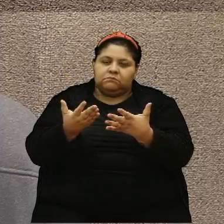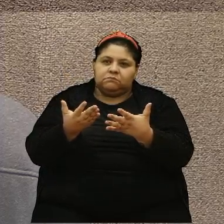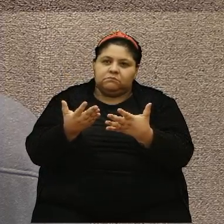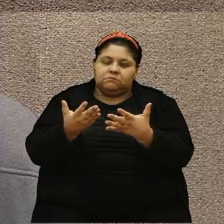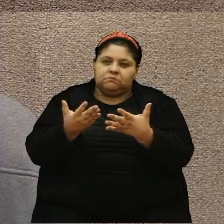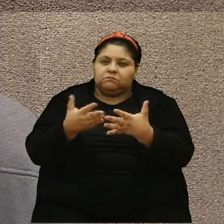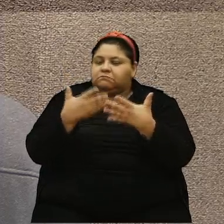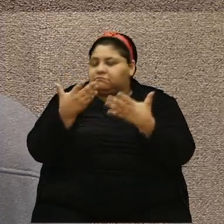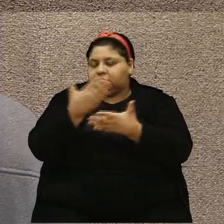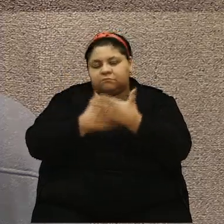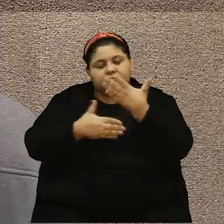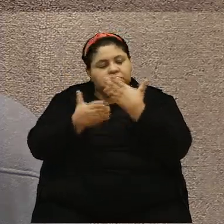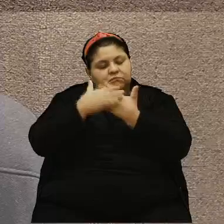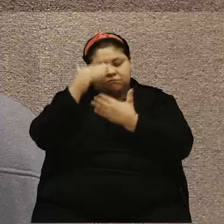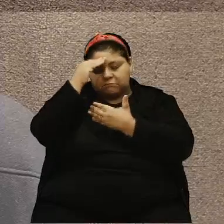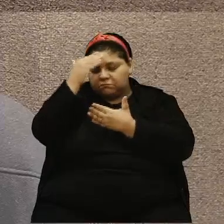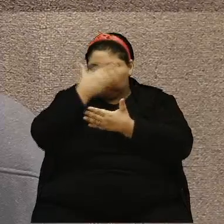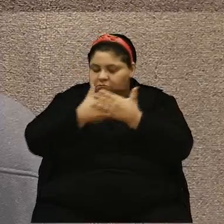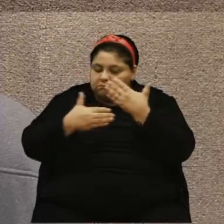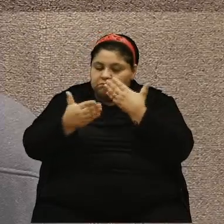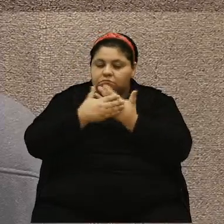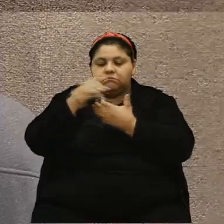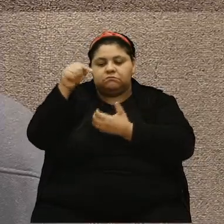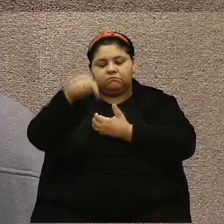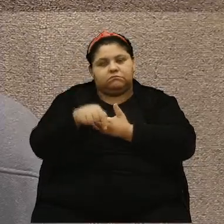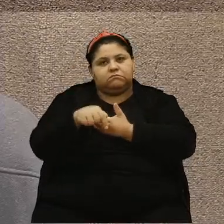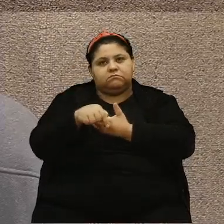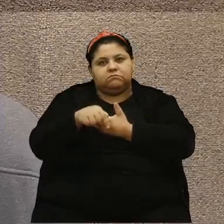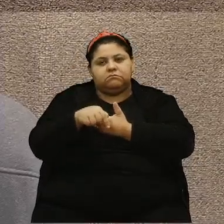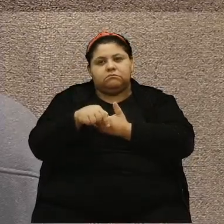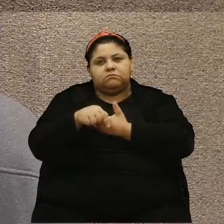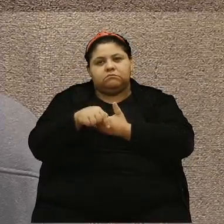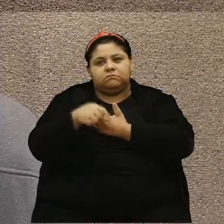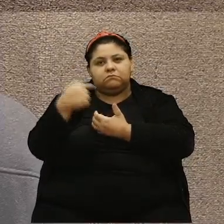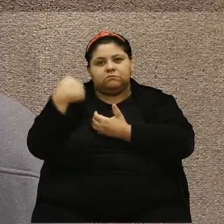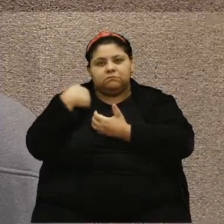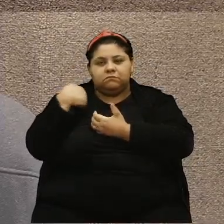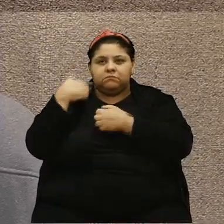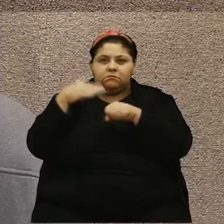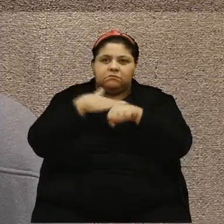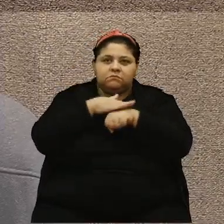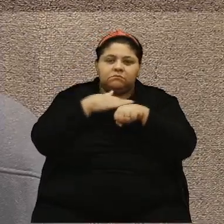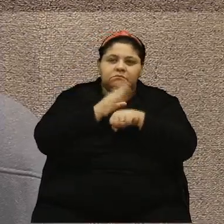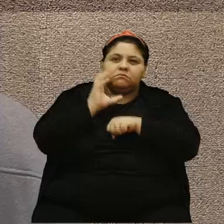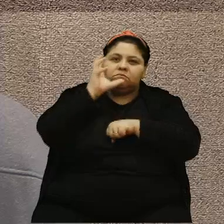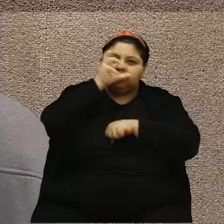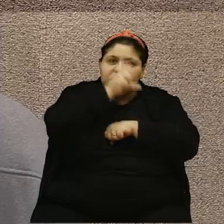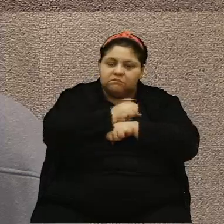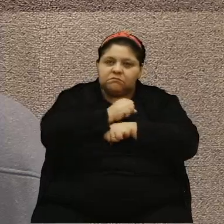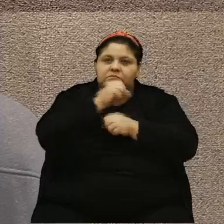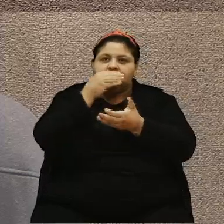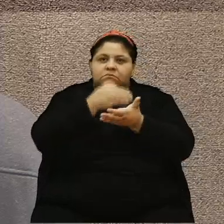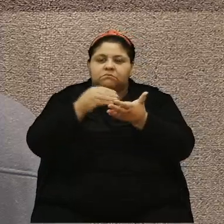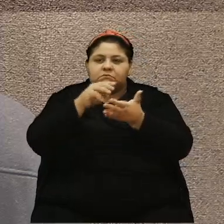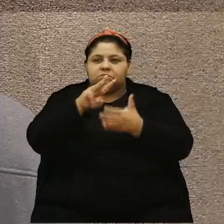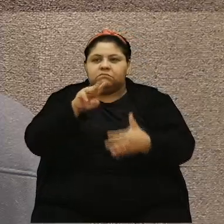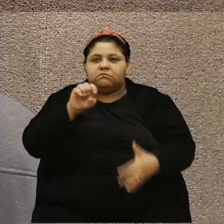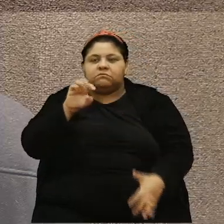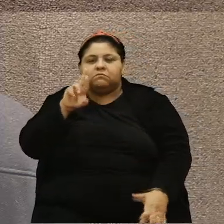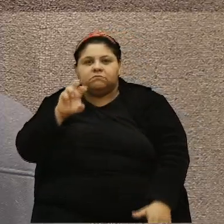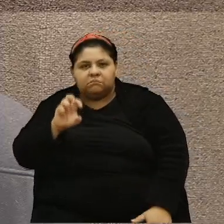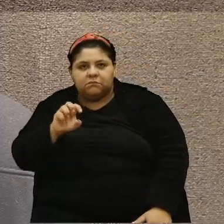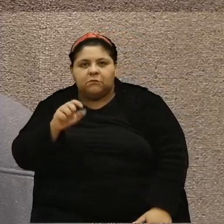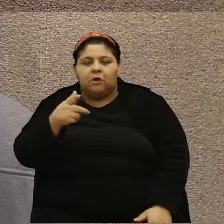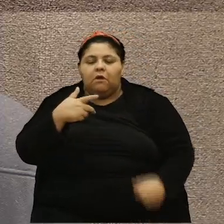Então, com todo respeito a todos aqui, eu vinha conversando no sábado com o secretário Rodrigo Weber, e